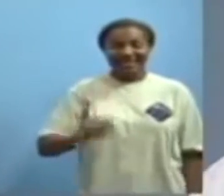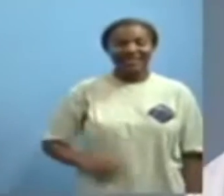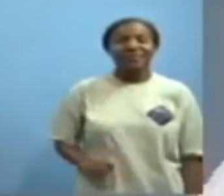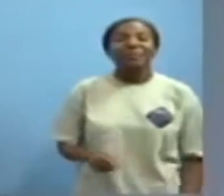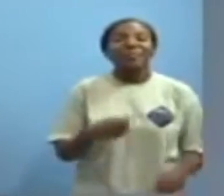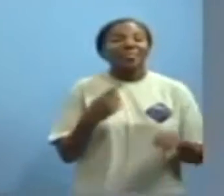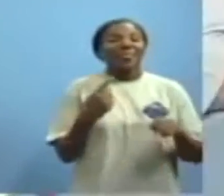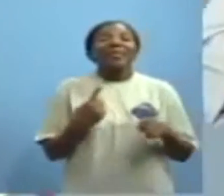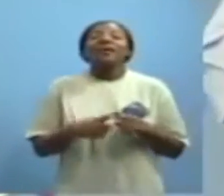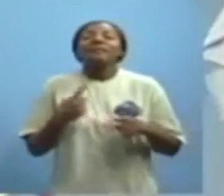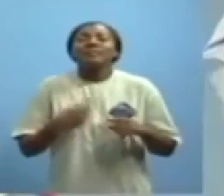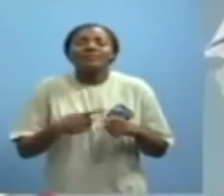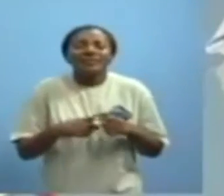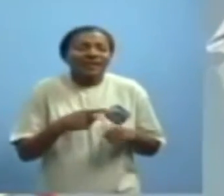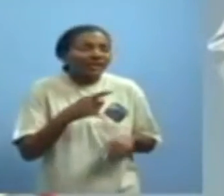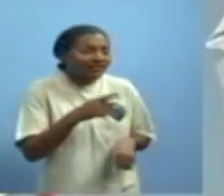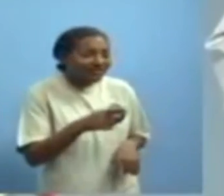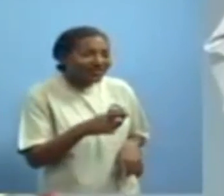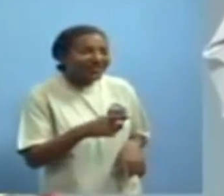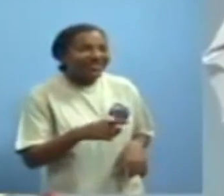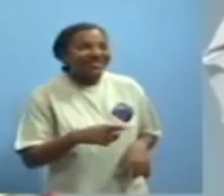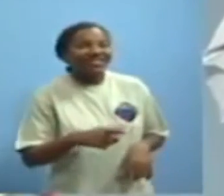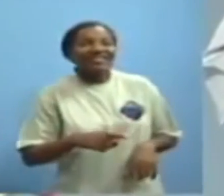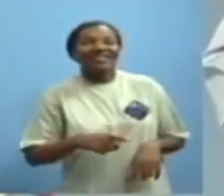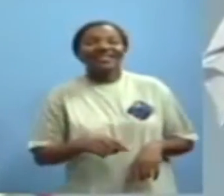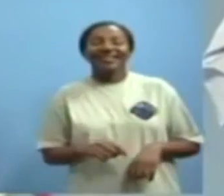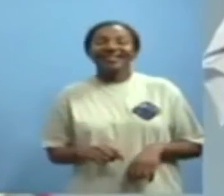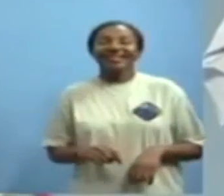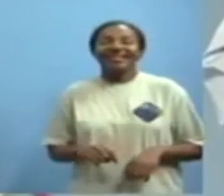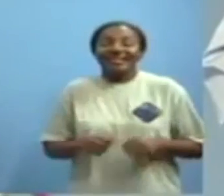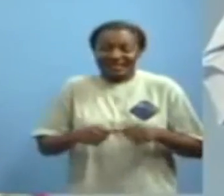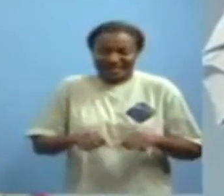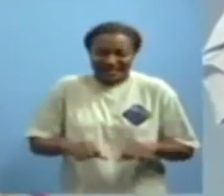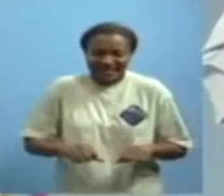irritado e com o rosto abatido?